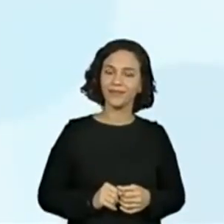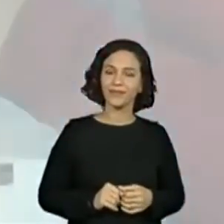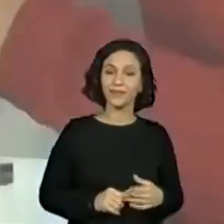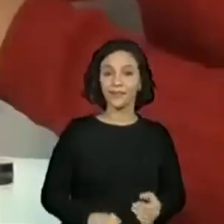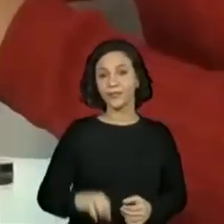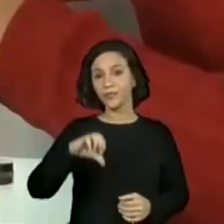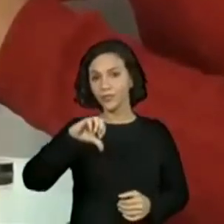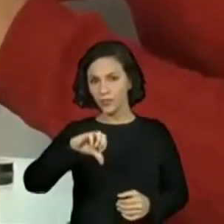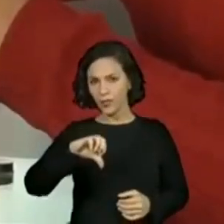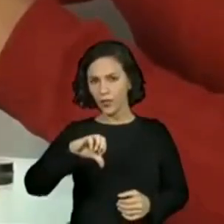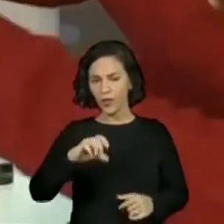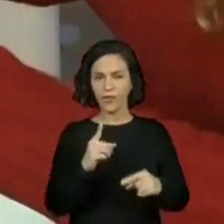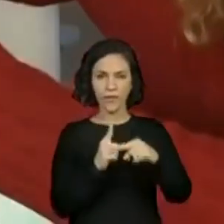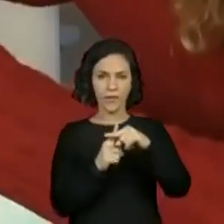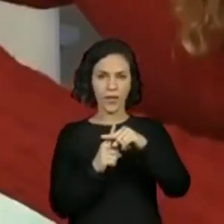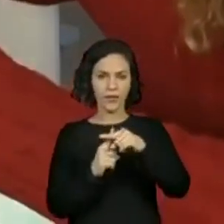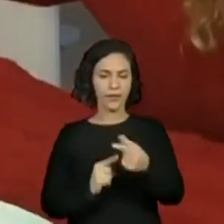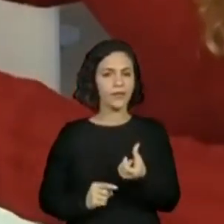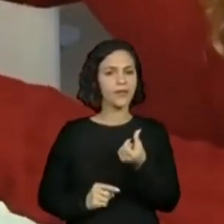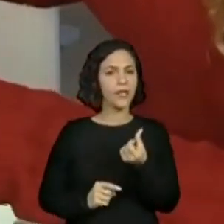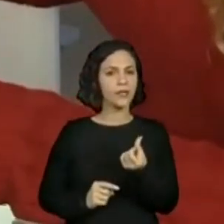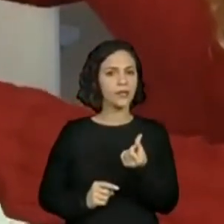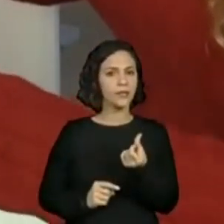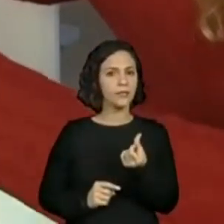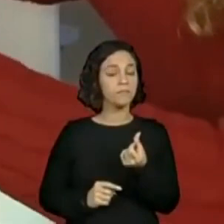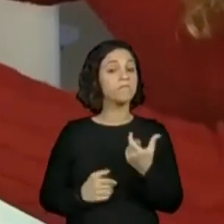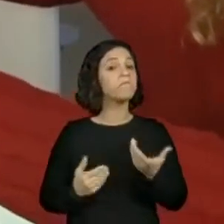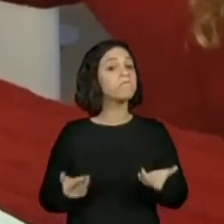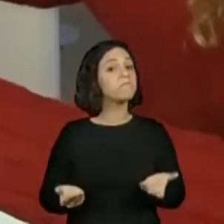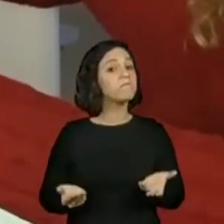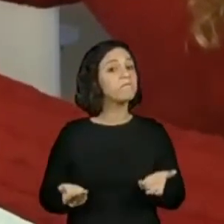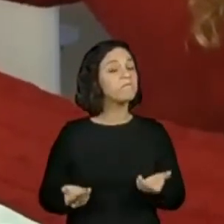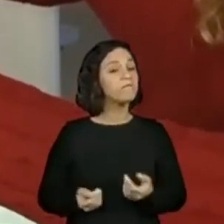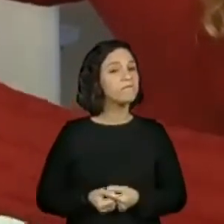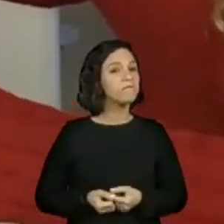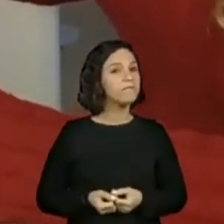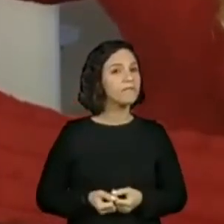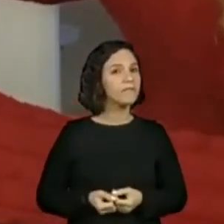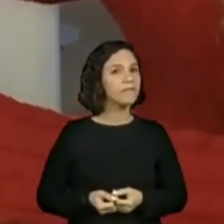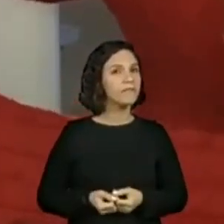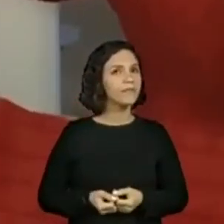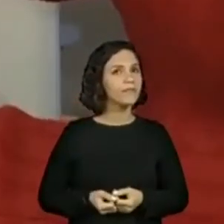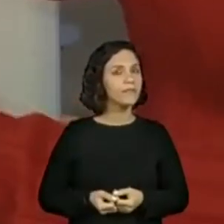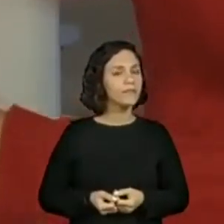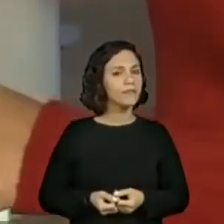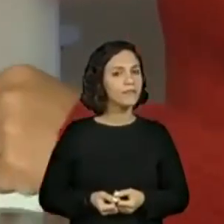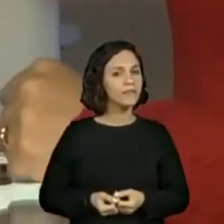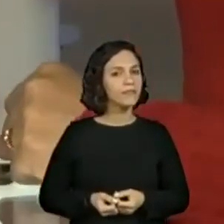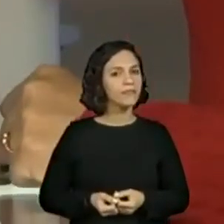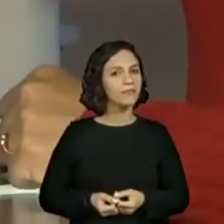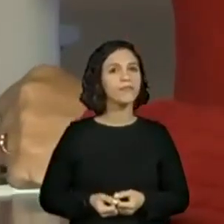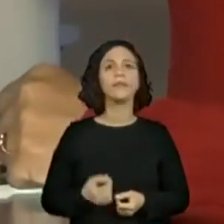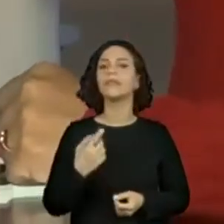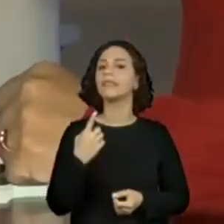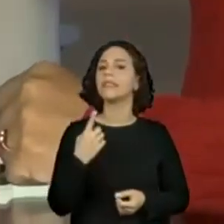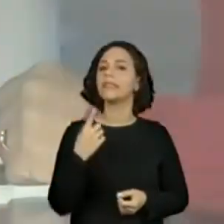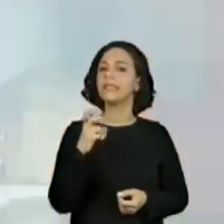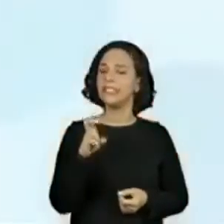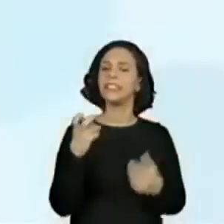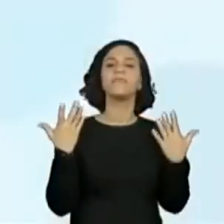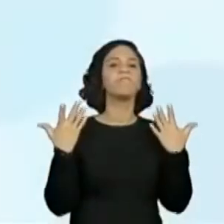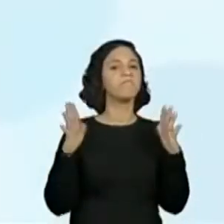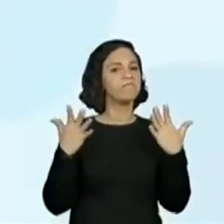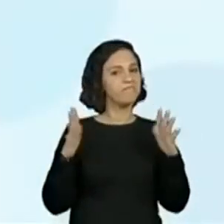Okay. E 9 mais 6? 9 mais 6, igual? A